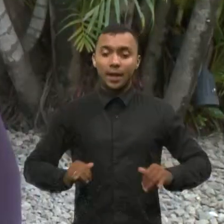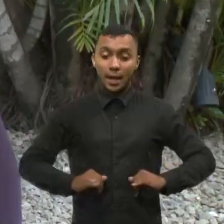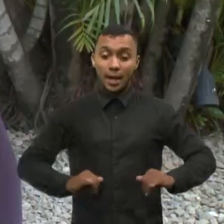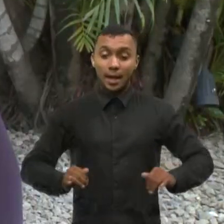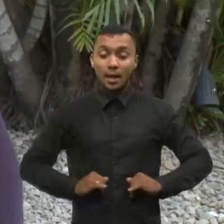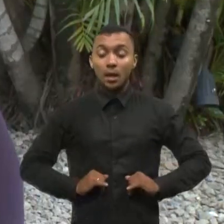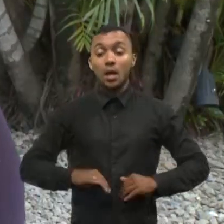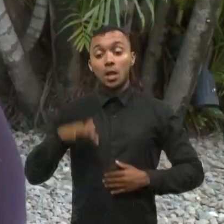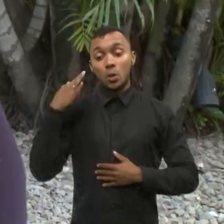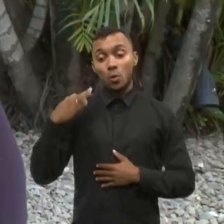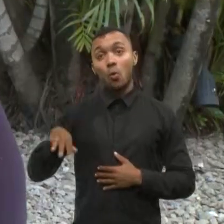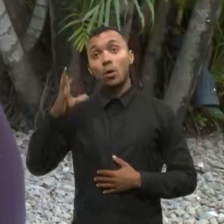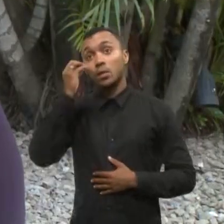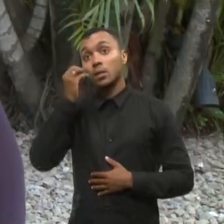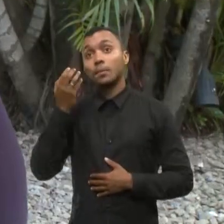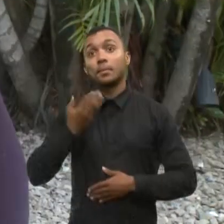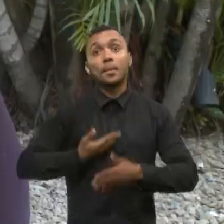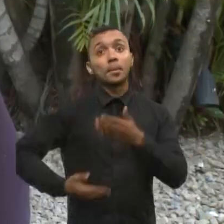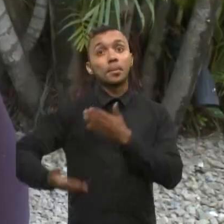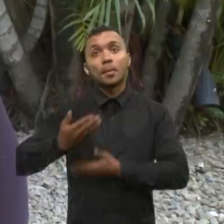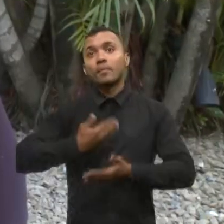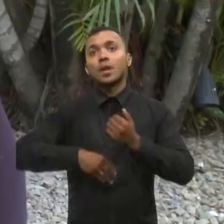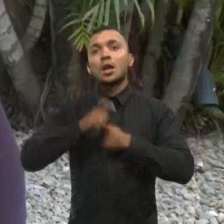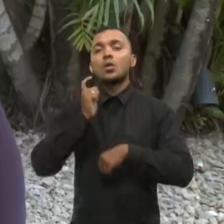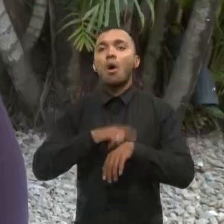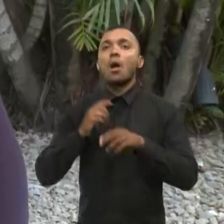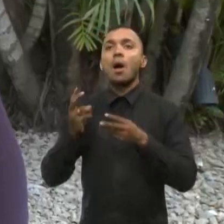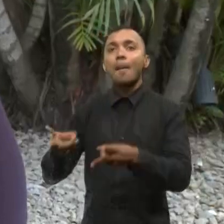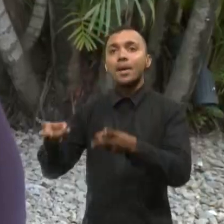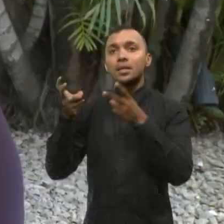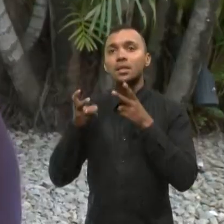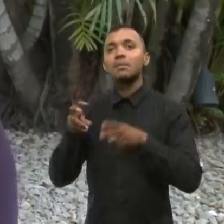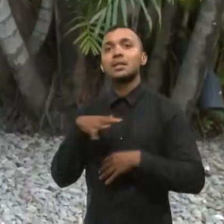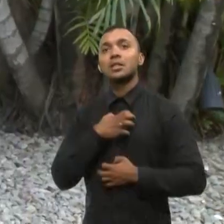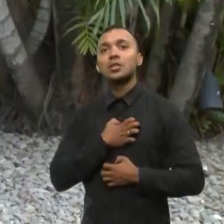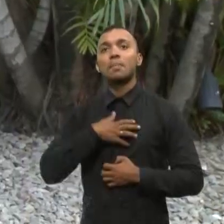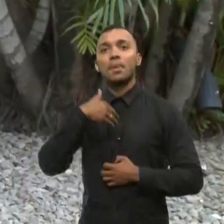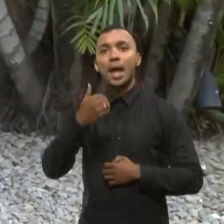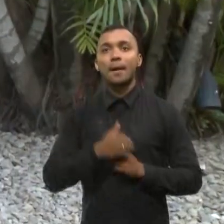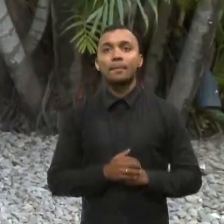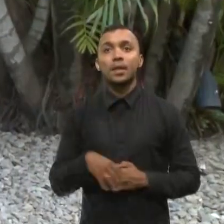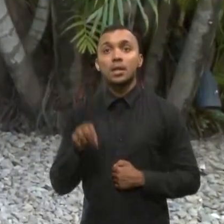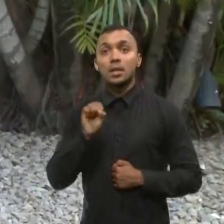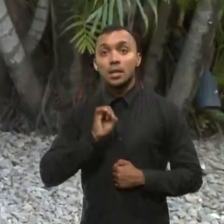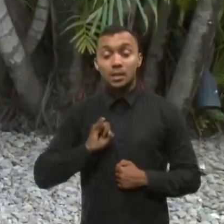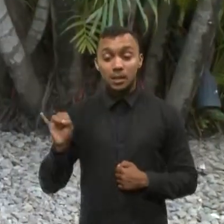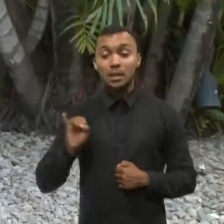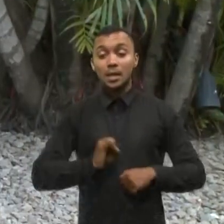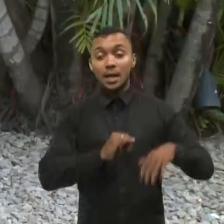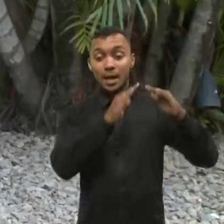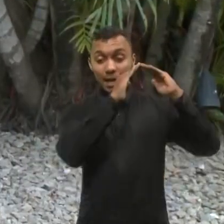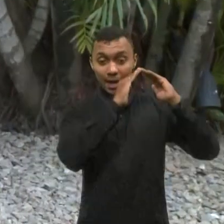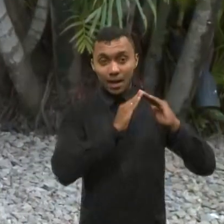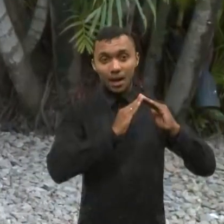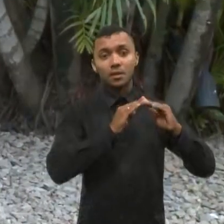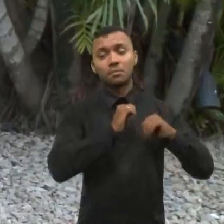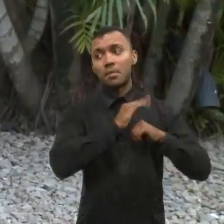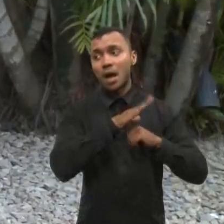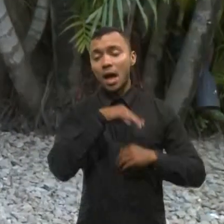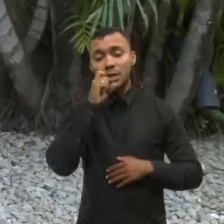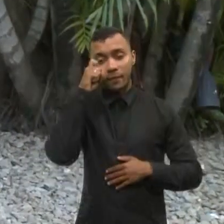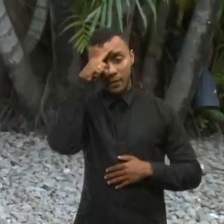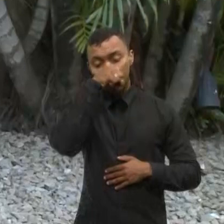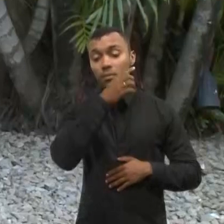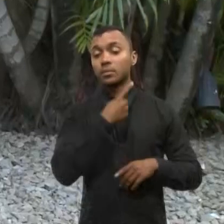interagir de uma certa forma que a gente note que ele está confortável. Se nós estivéssemos em casa, seria muito difícil,